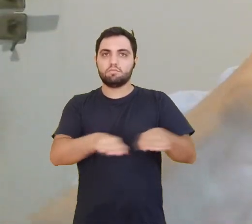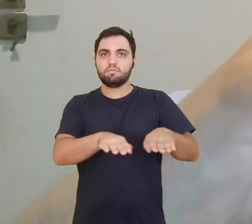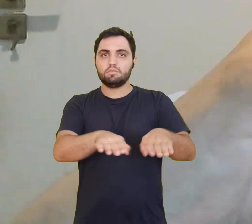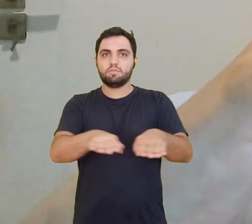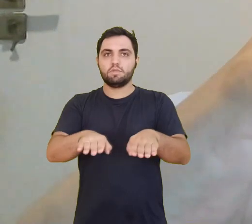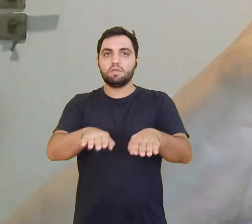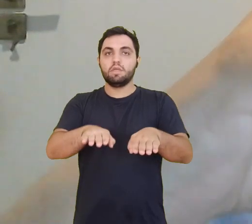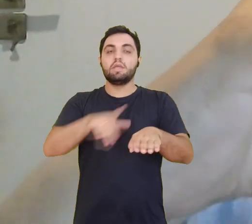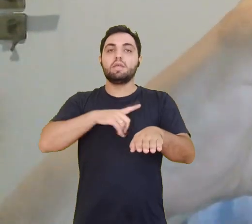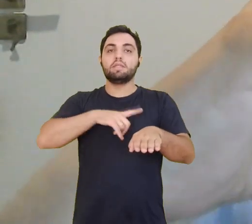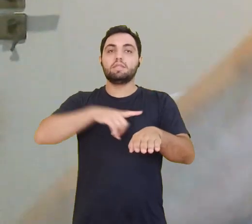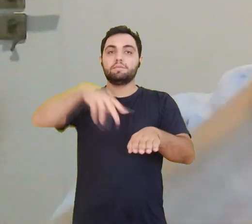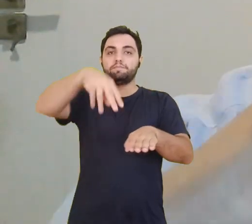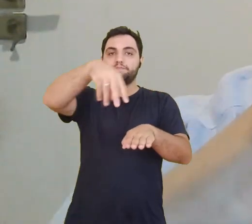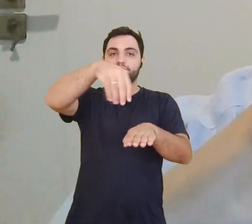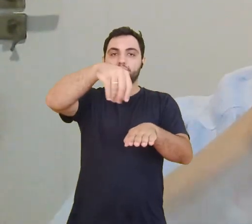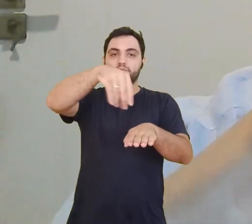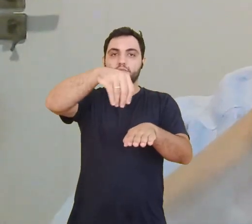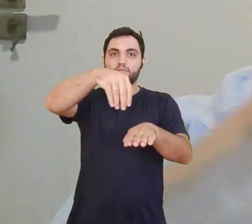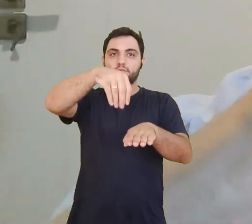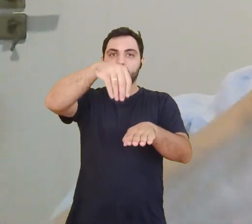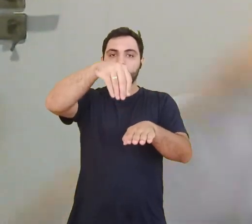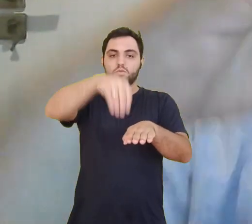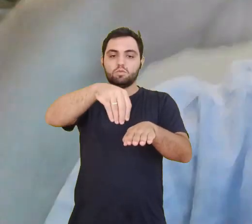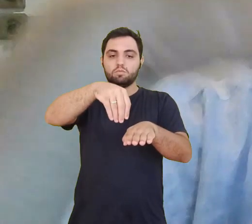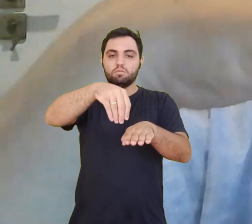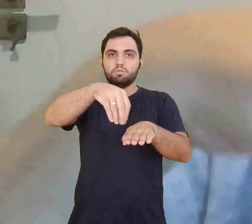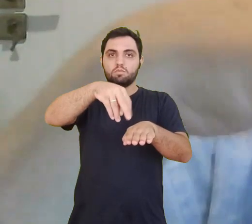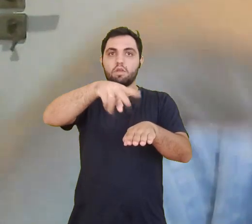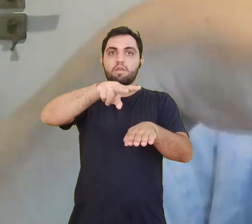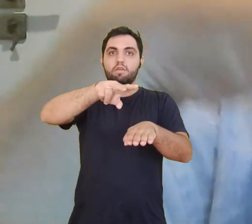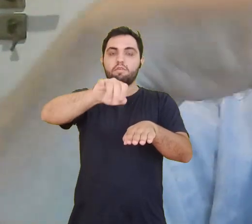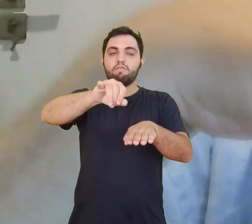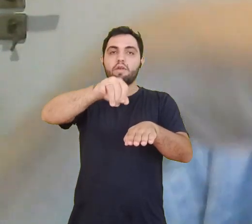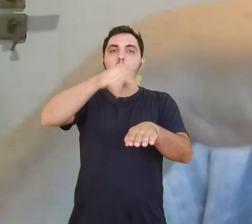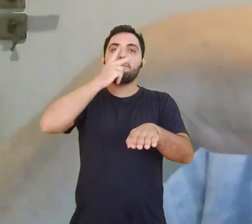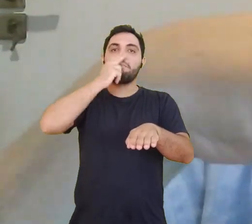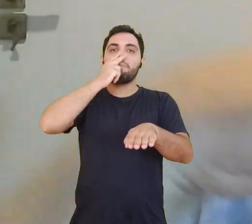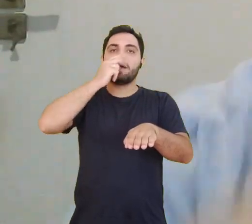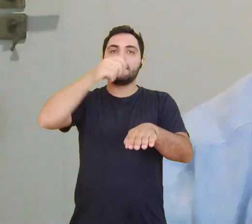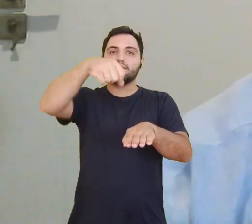tá, que vai posar em cima disso e vai ficar cuspindo